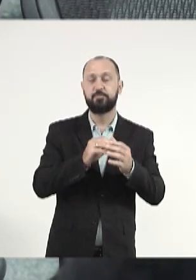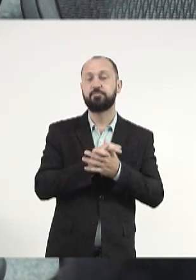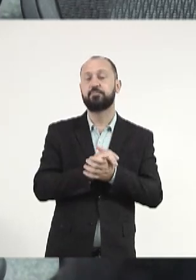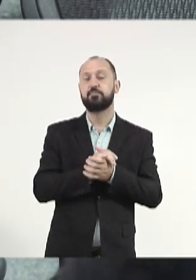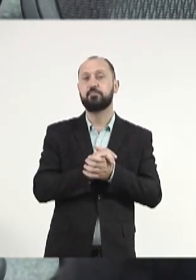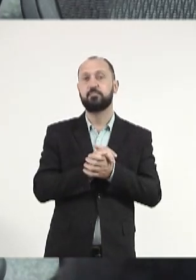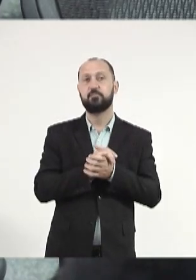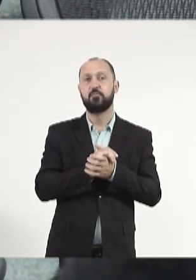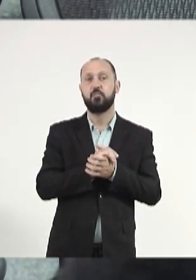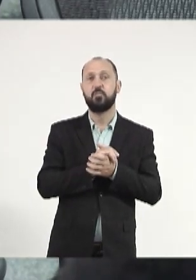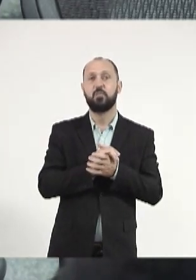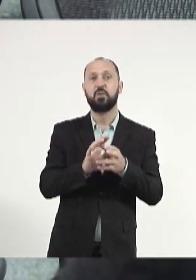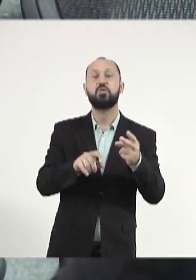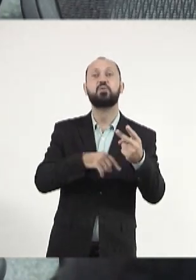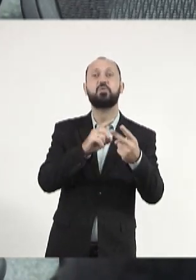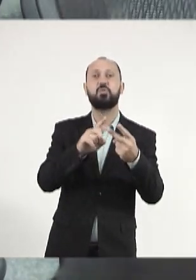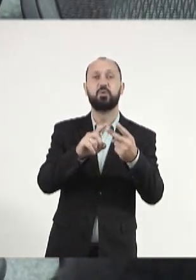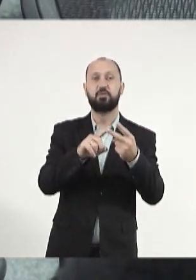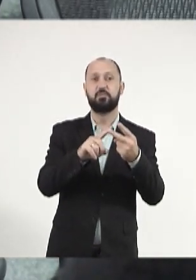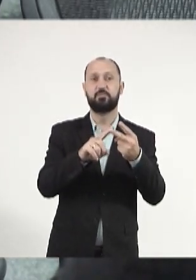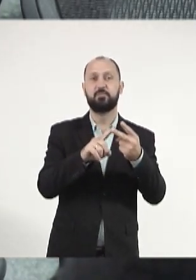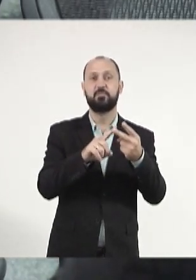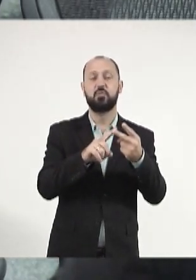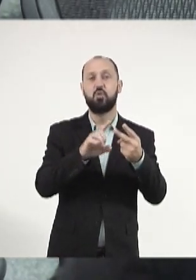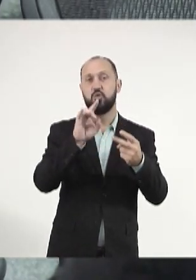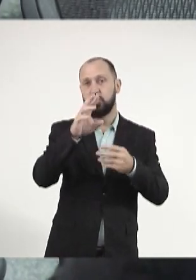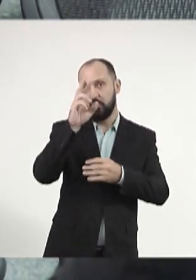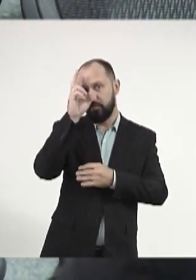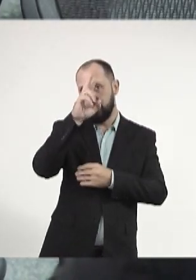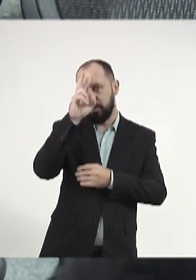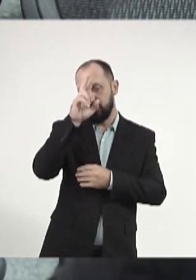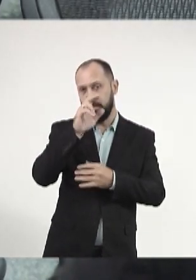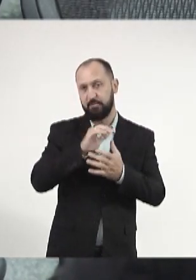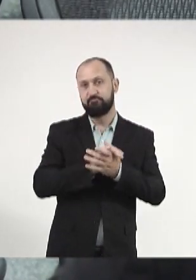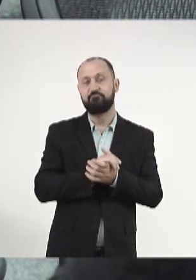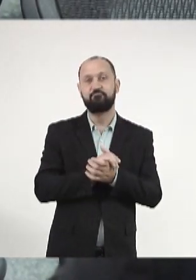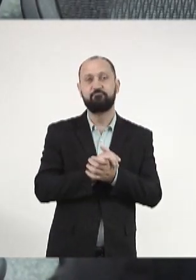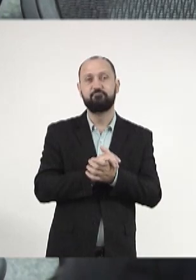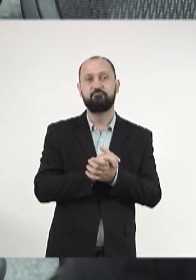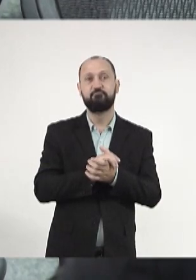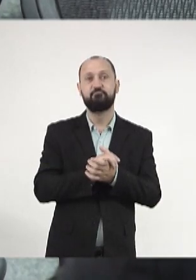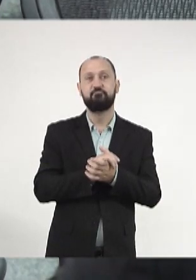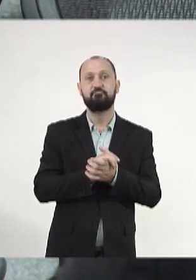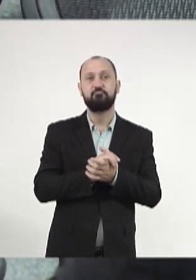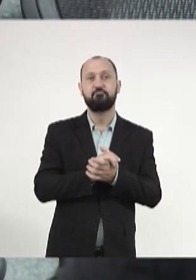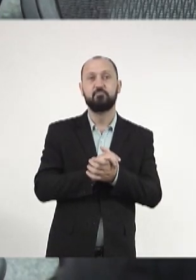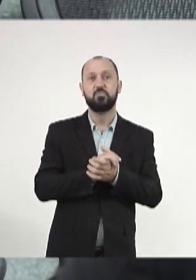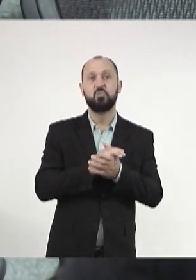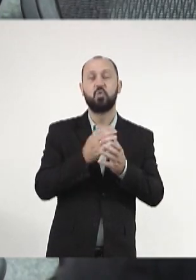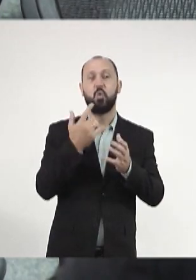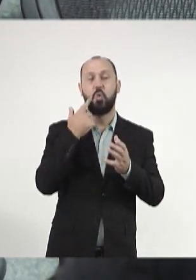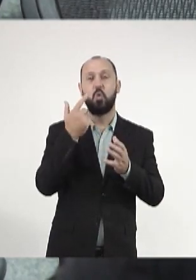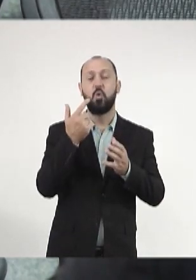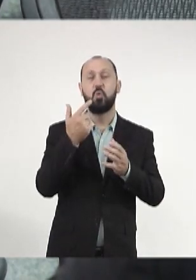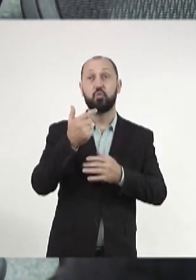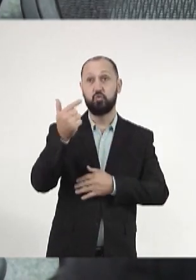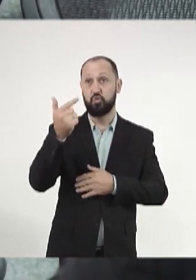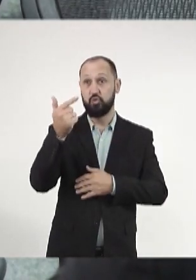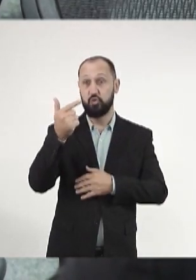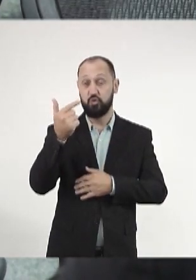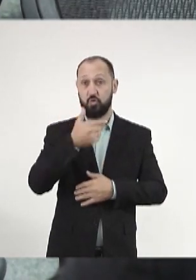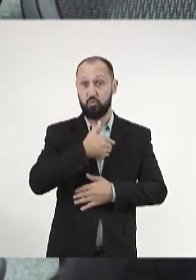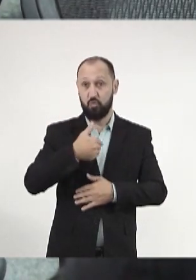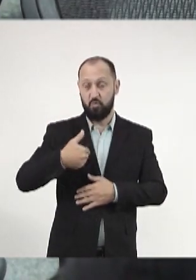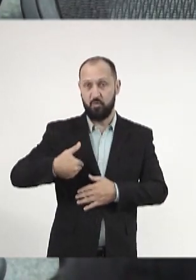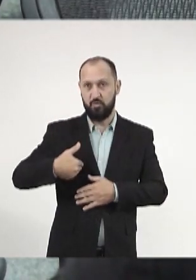pronunciamento. Segundo, só para lembrar, final do segundo governo do presidente